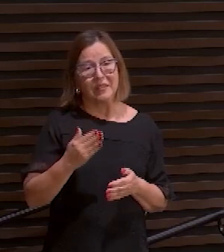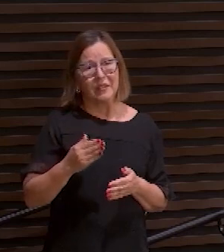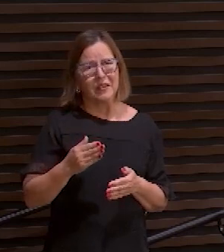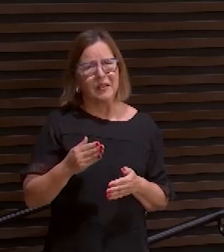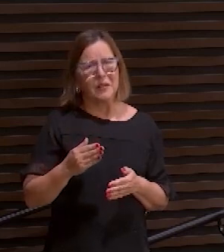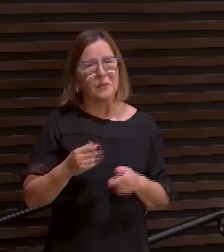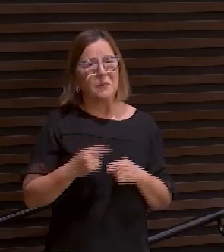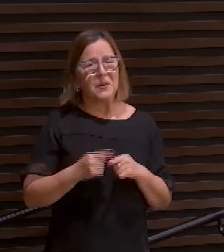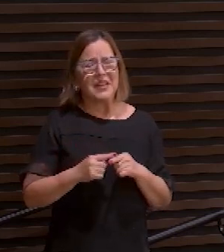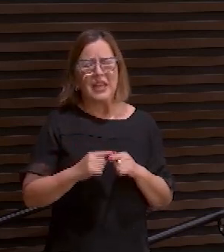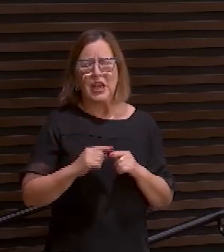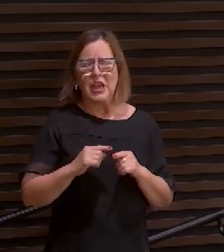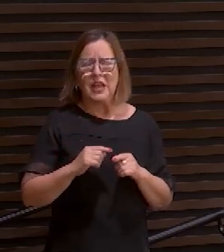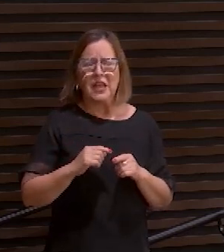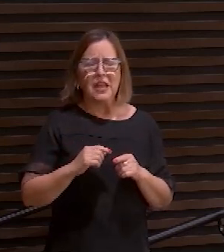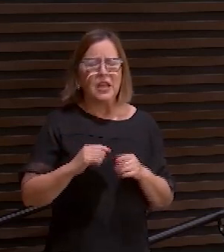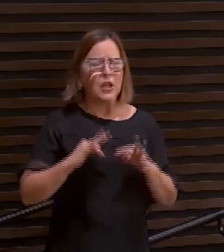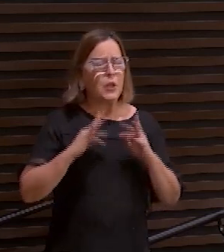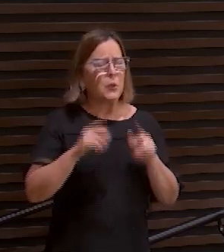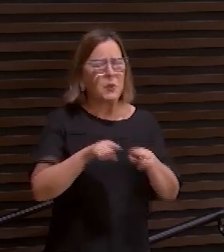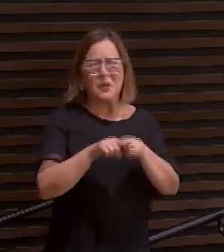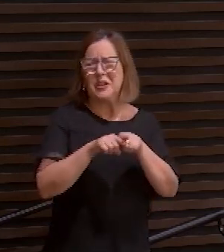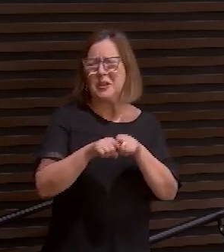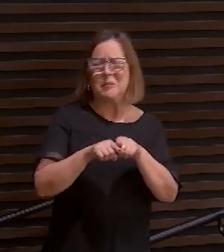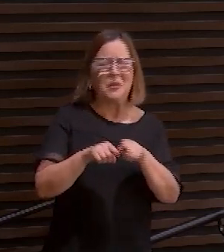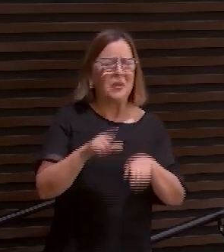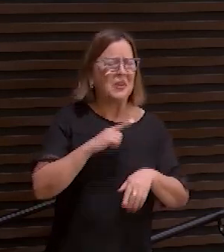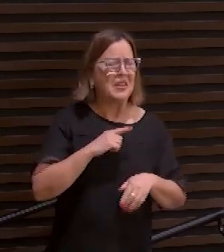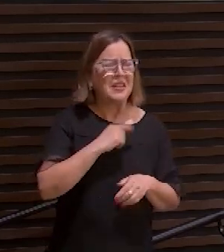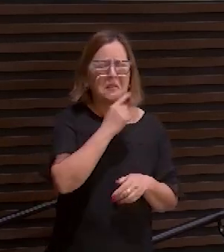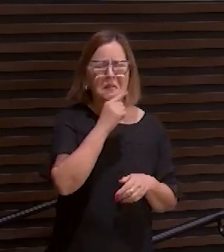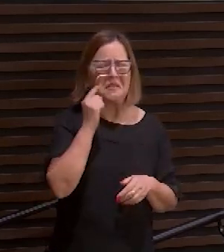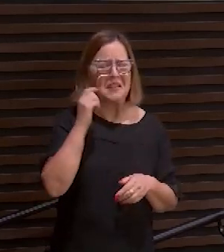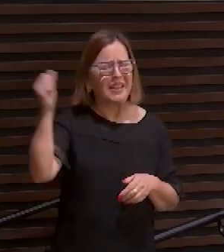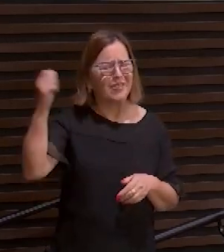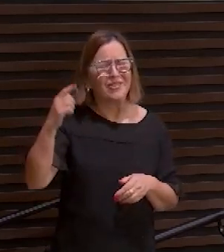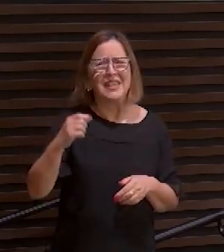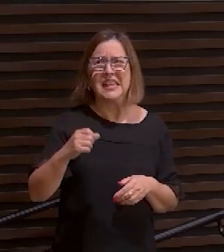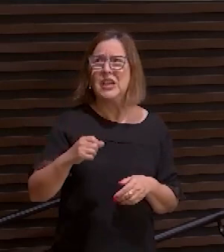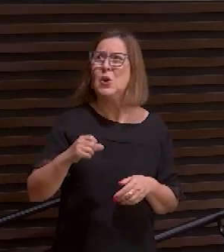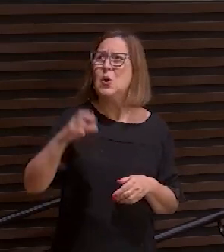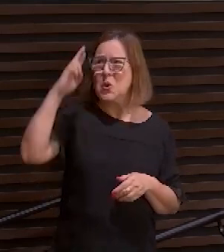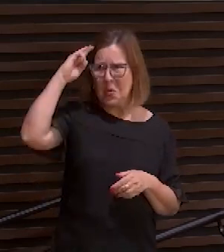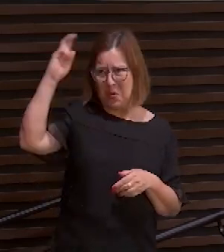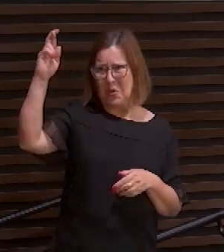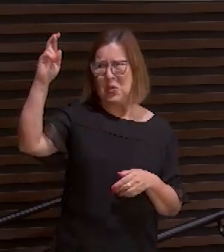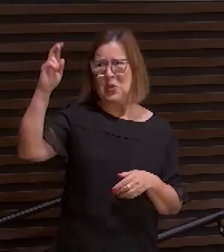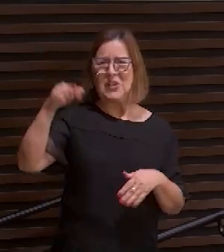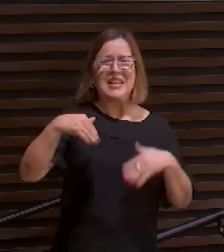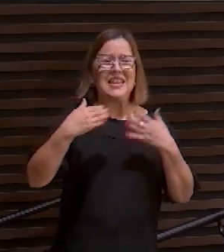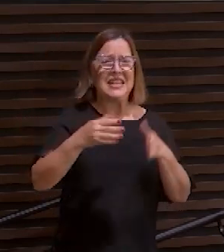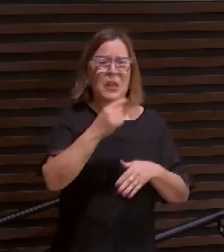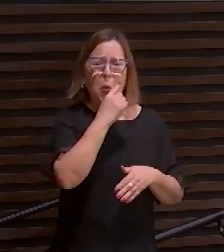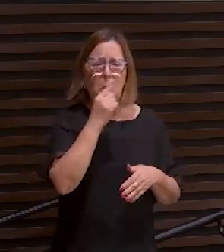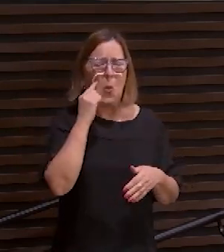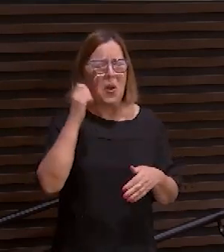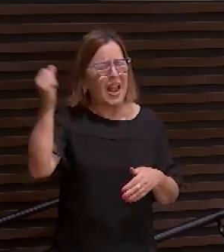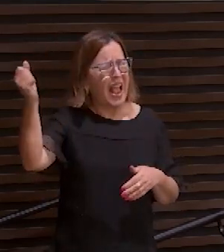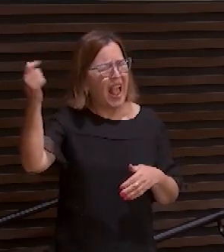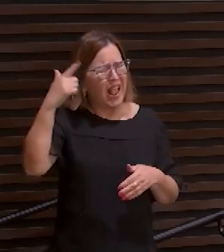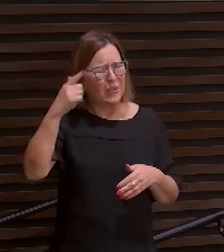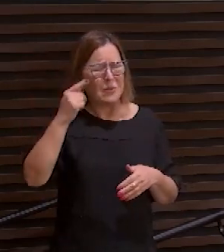todos tinham olhos azuis. Ela disse, se o Senhor deu olhos azuis para os meus irmãos, o Senhor vai me dar olhos azuis. E orou com